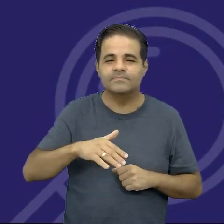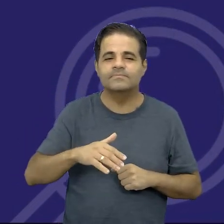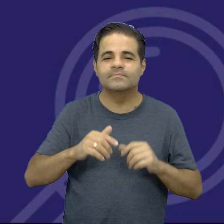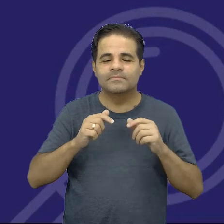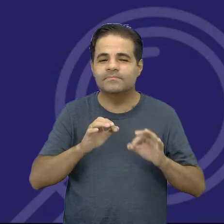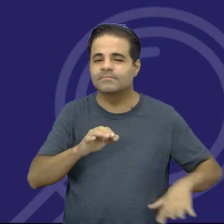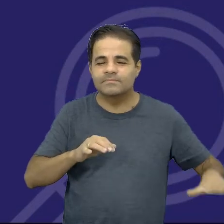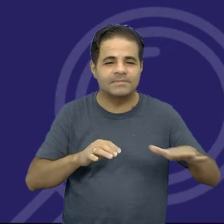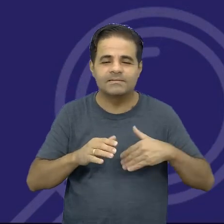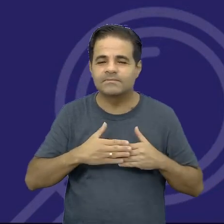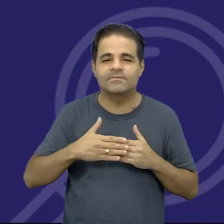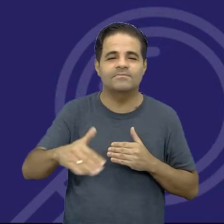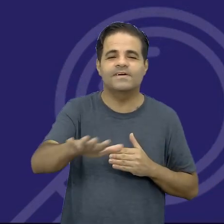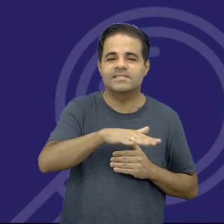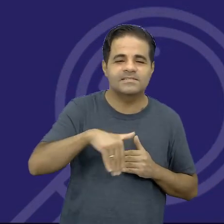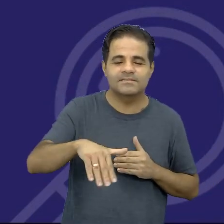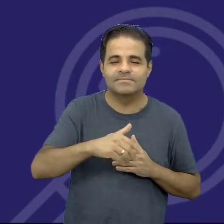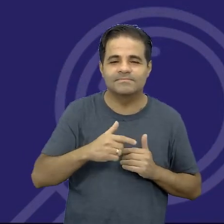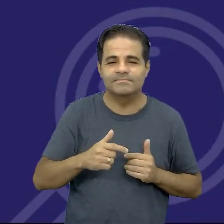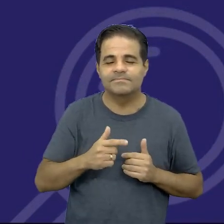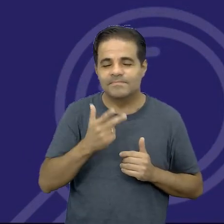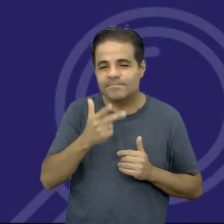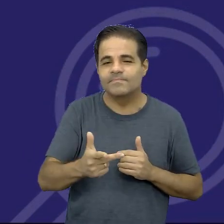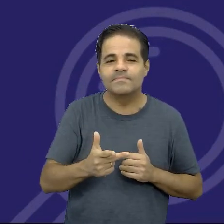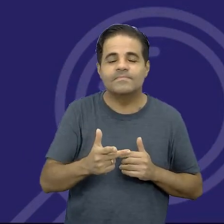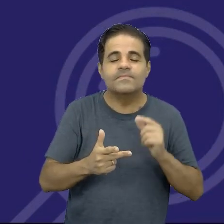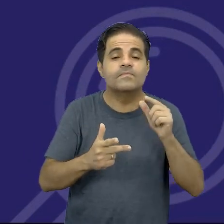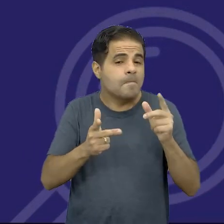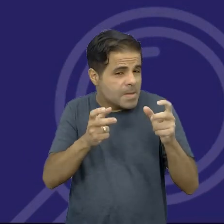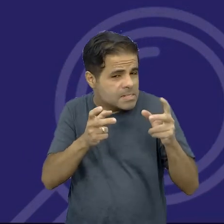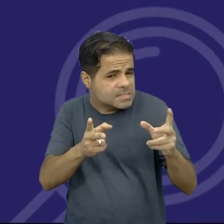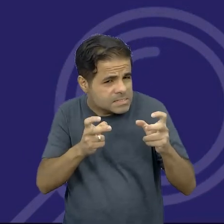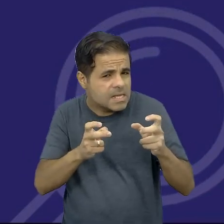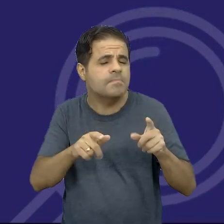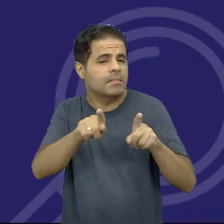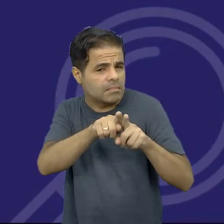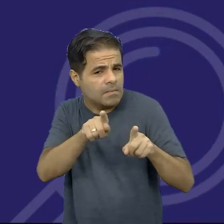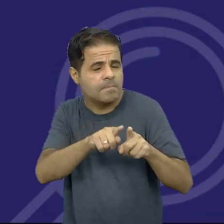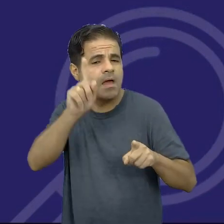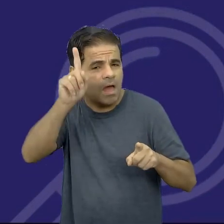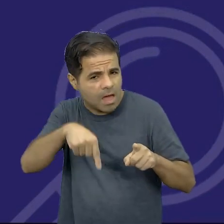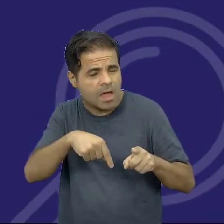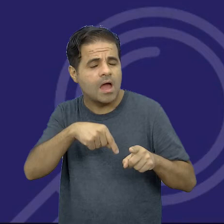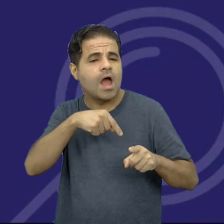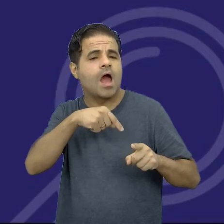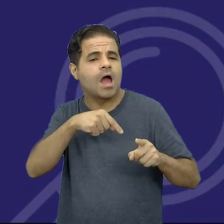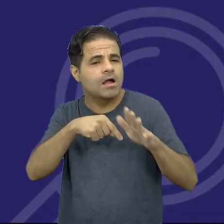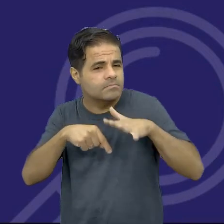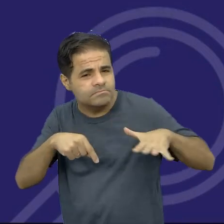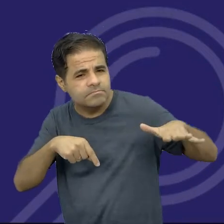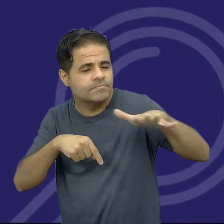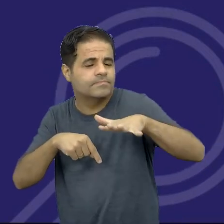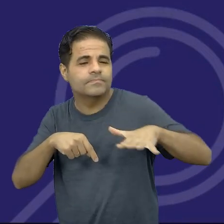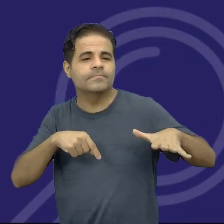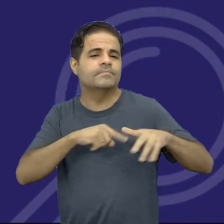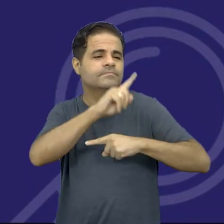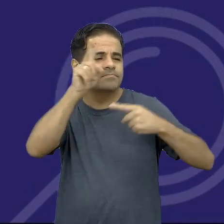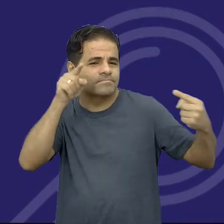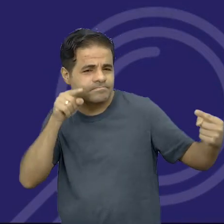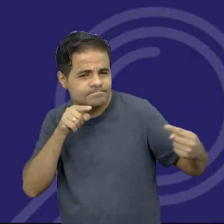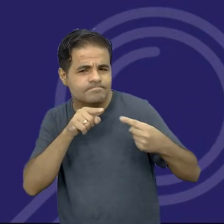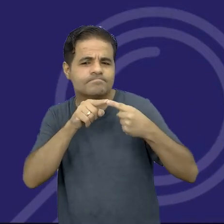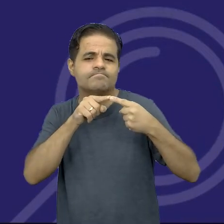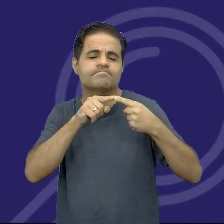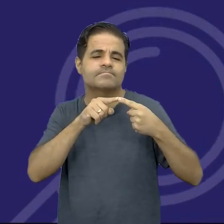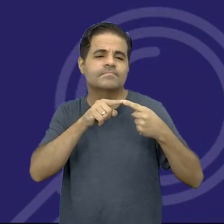espécies para cada um dos reinos. Percebam ainda, né, que além das discussões sobre as características